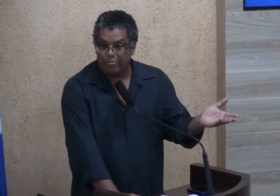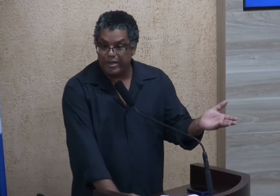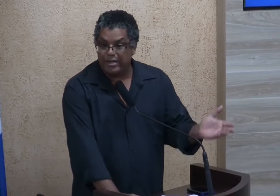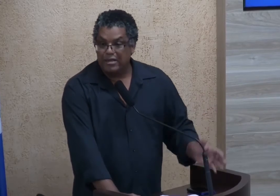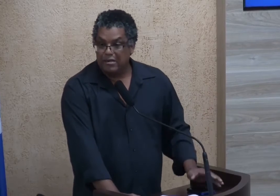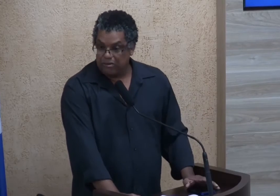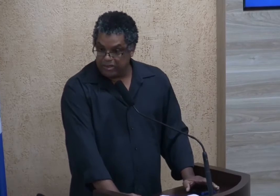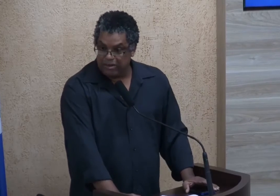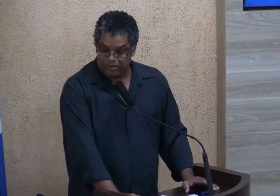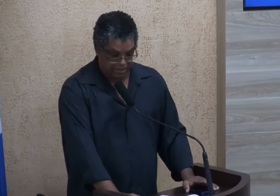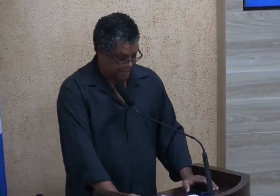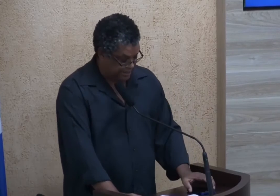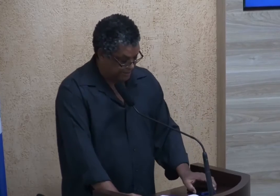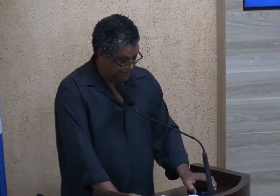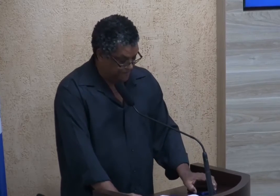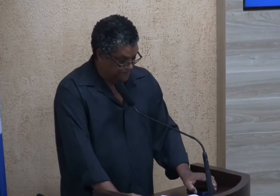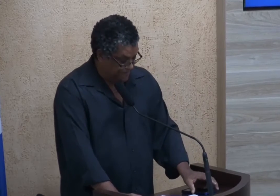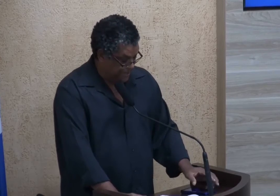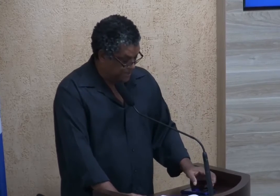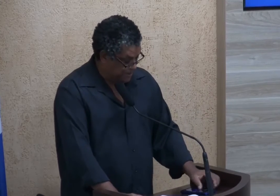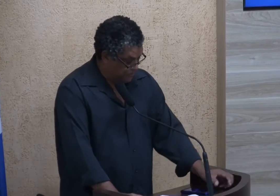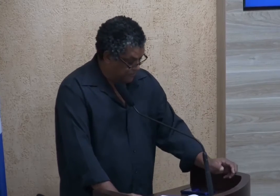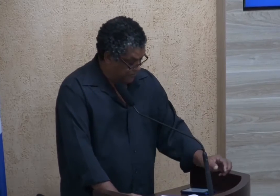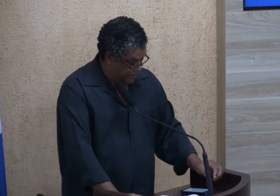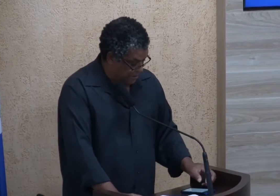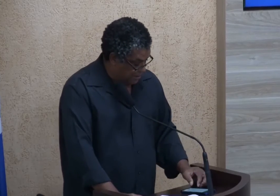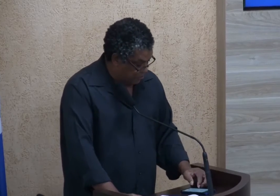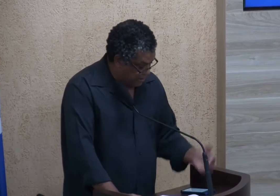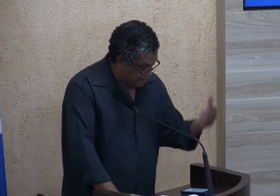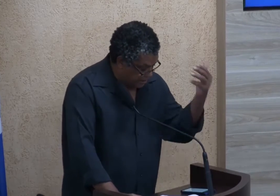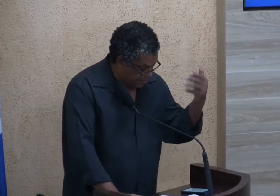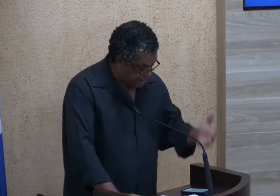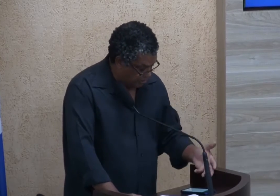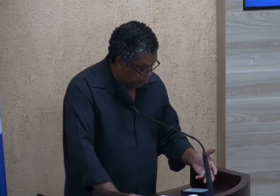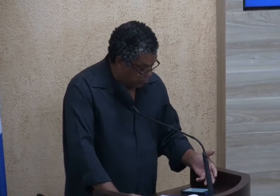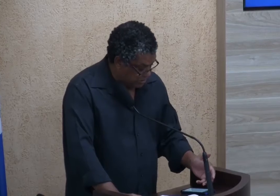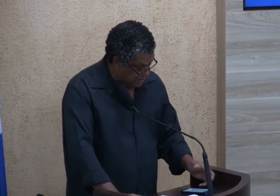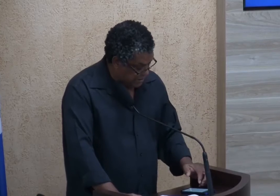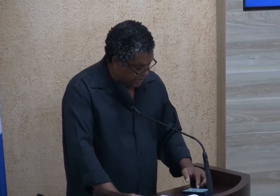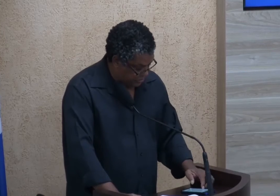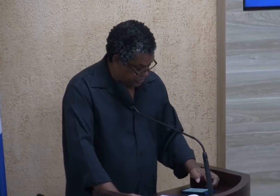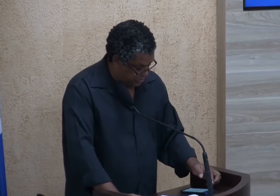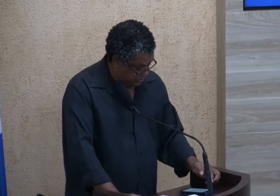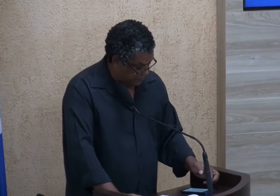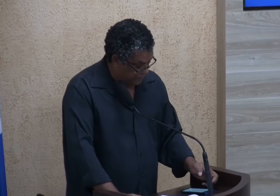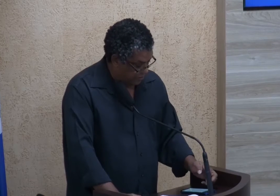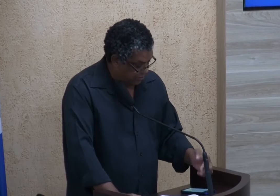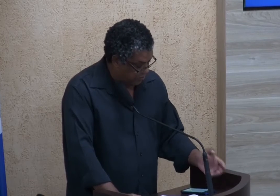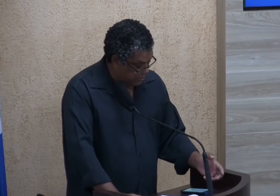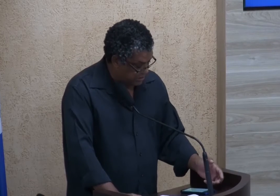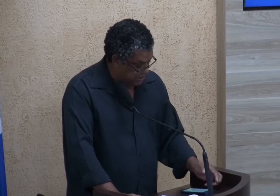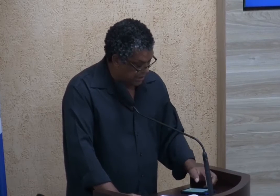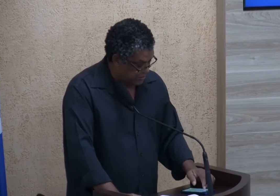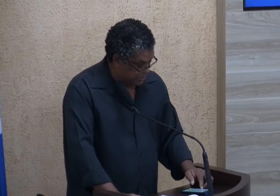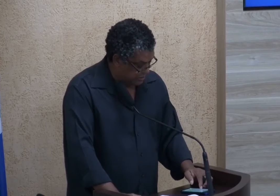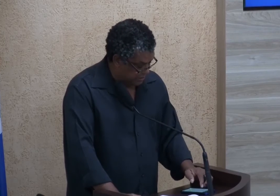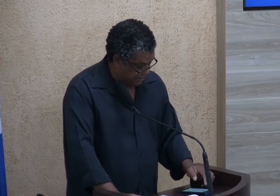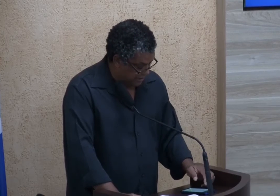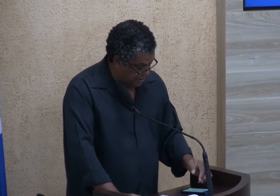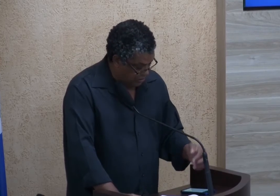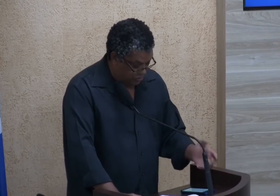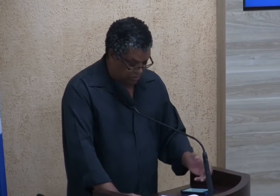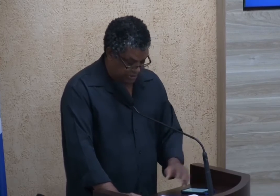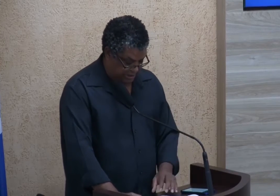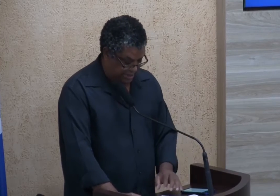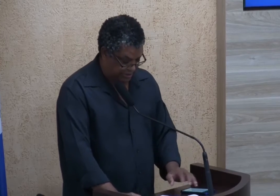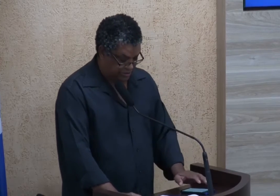mundo acompanha o que acontece, né? Então, eu poderia aqui apresentar um monte de dados,